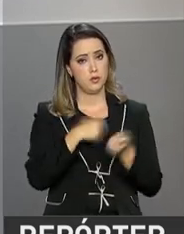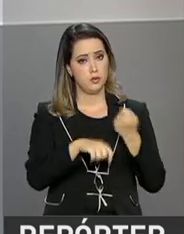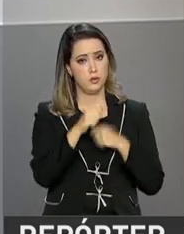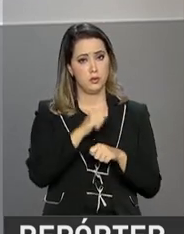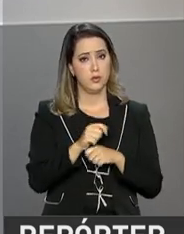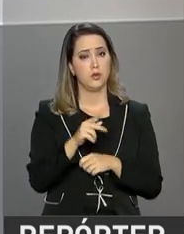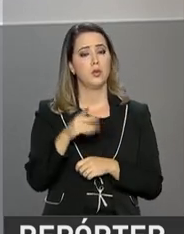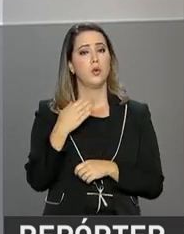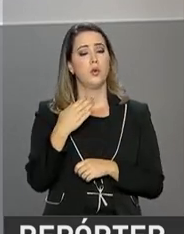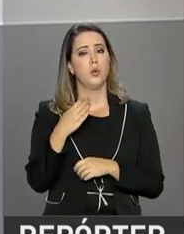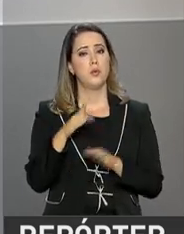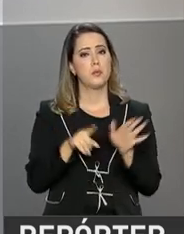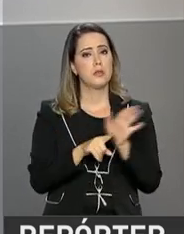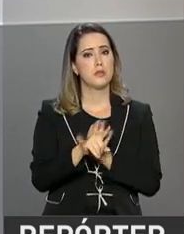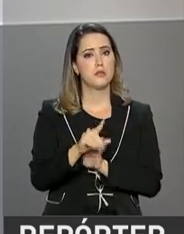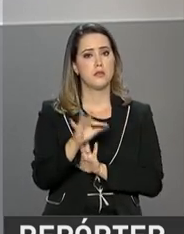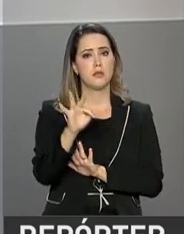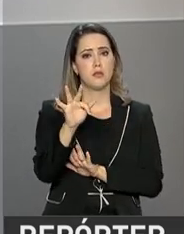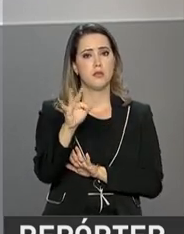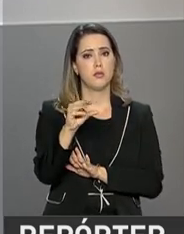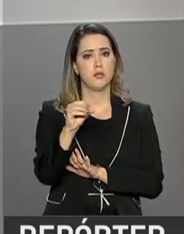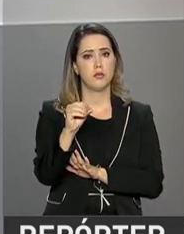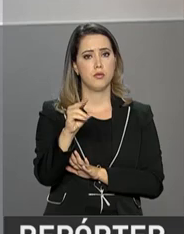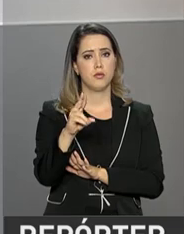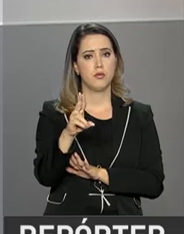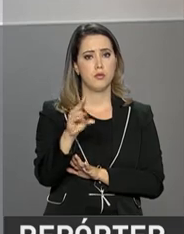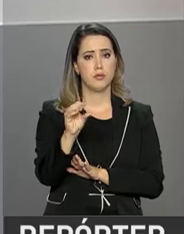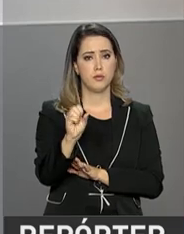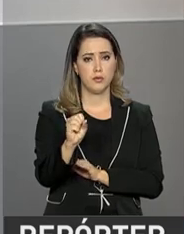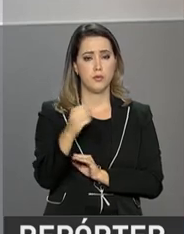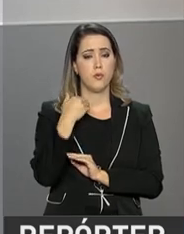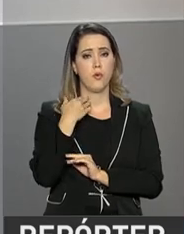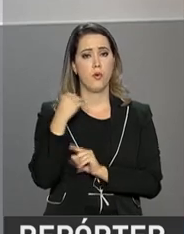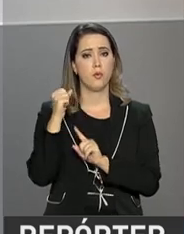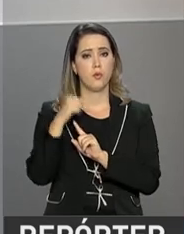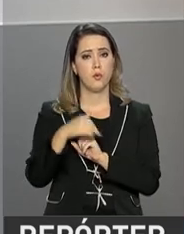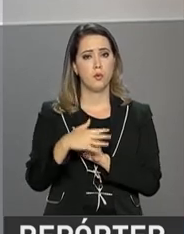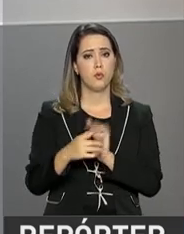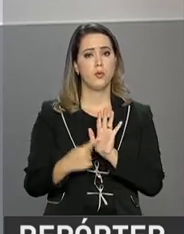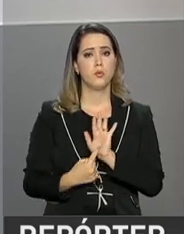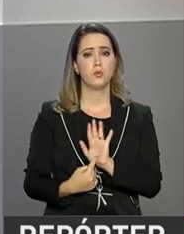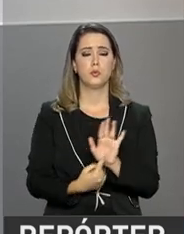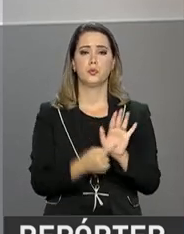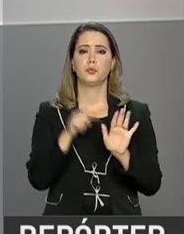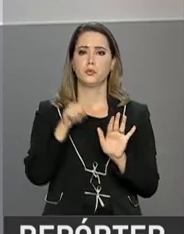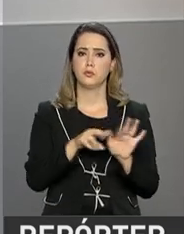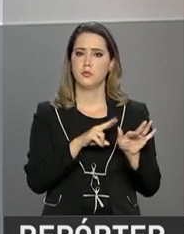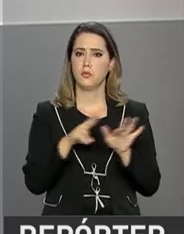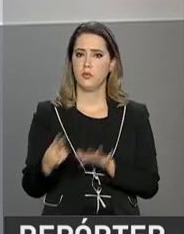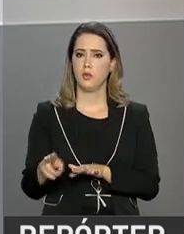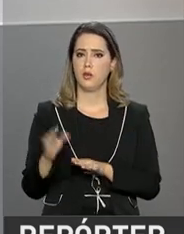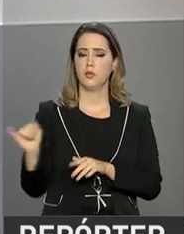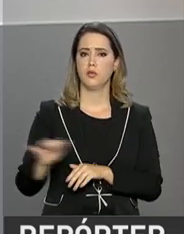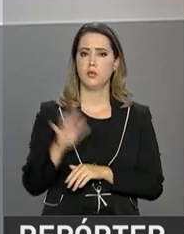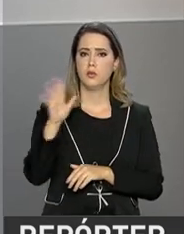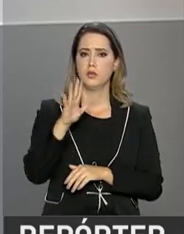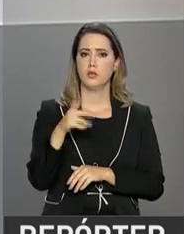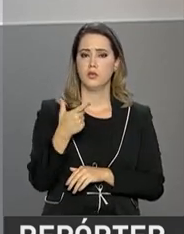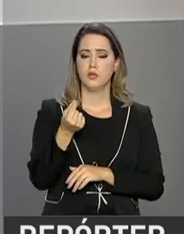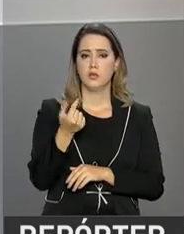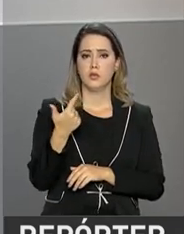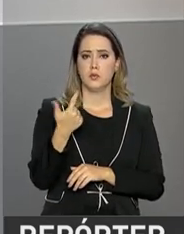o boletim focus do banco central com as projeções do mercado financeiro mostras esta semana que a expectativa de inflação de